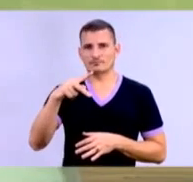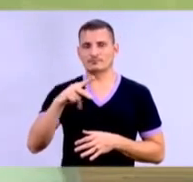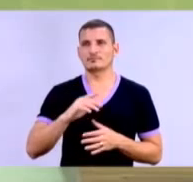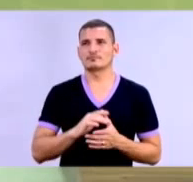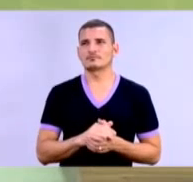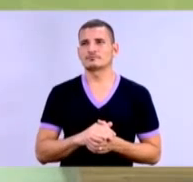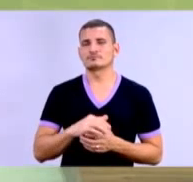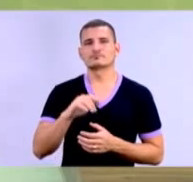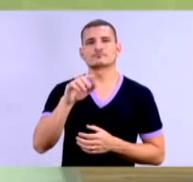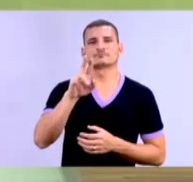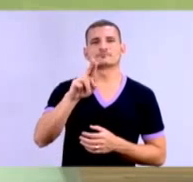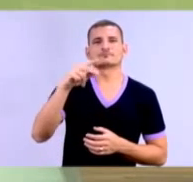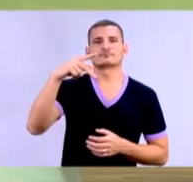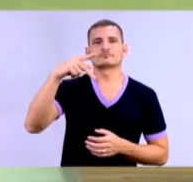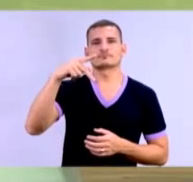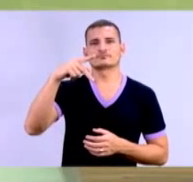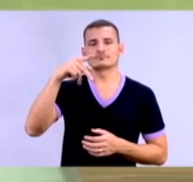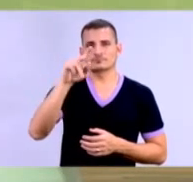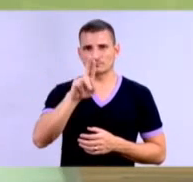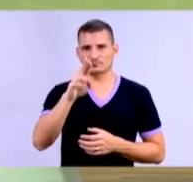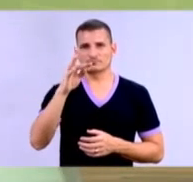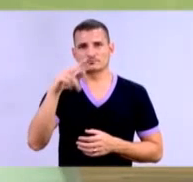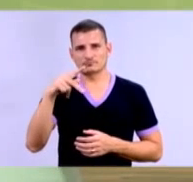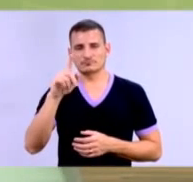vimos, ele é trançado em função